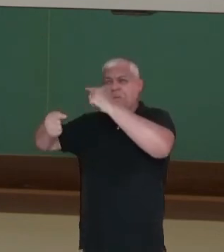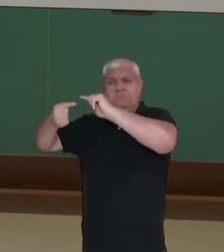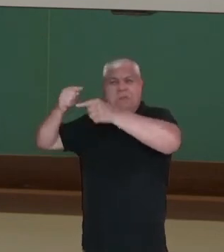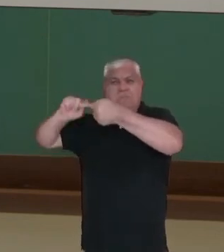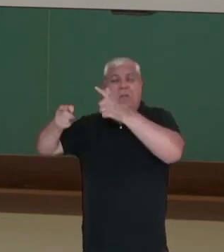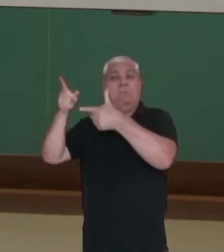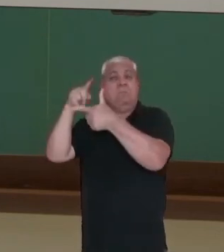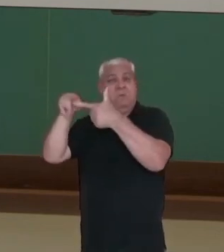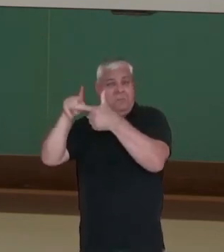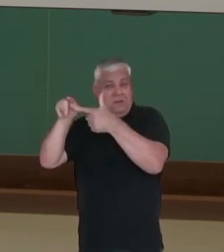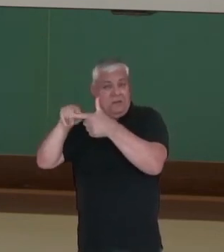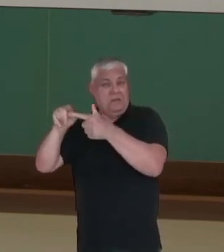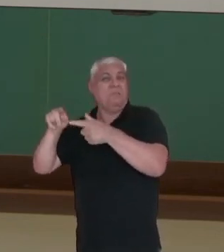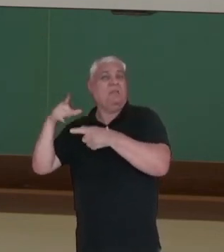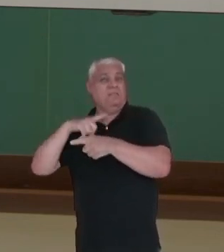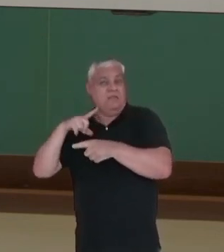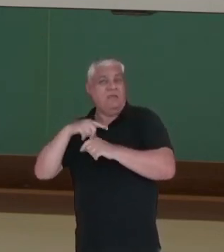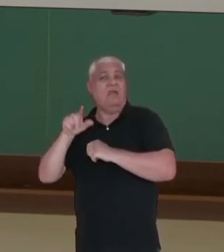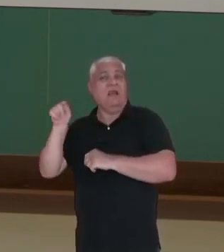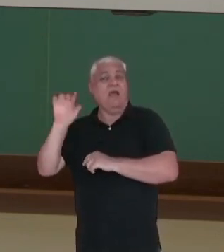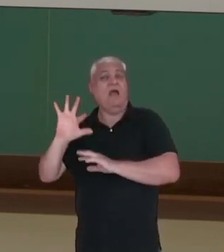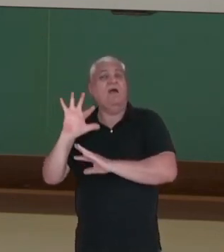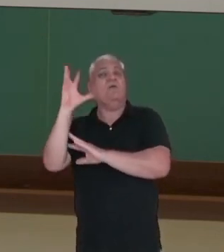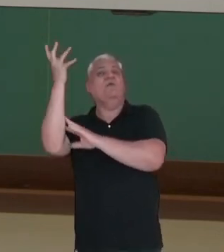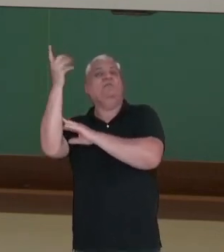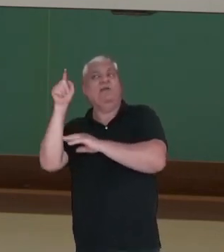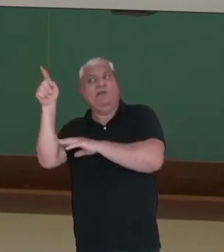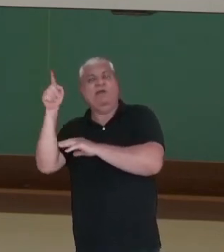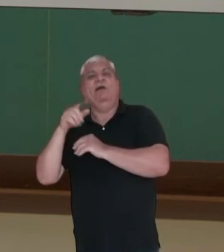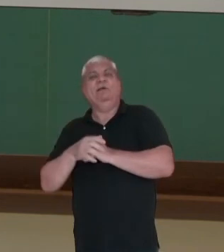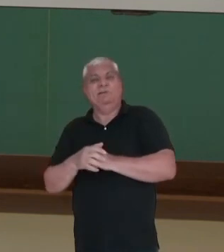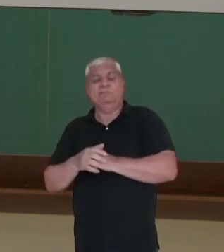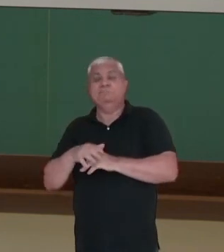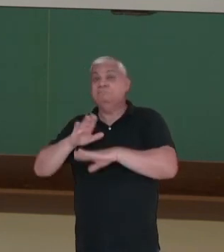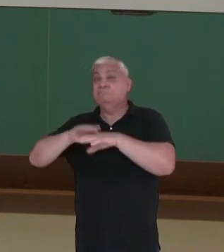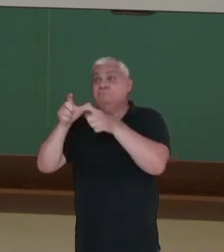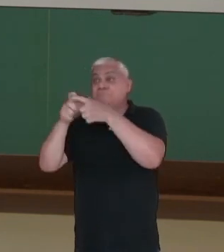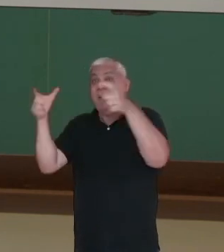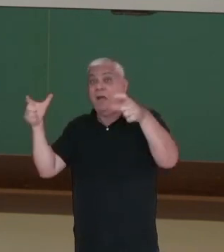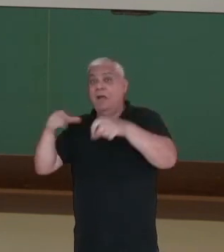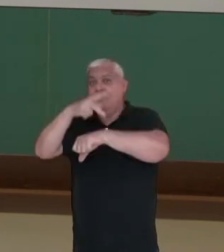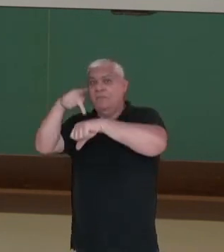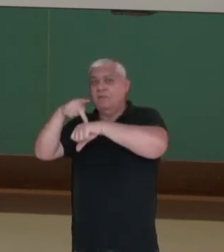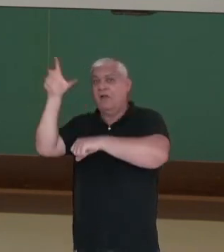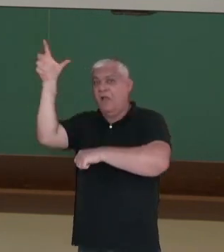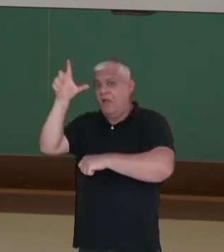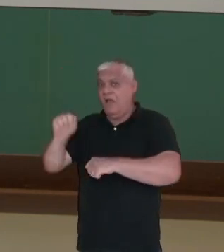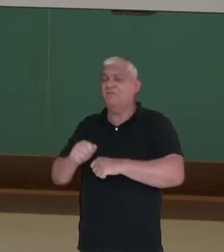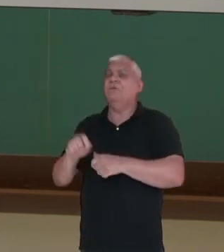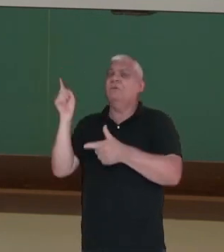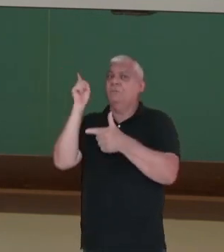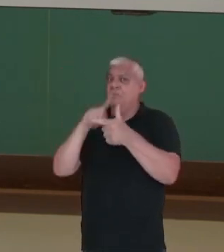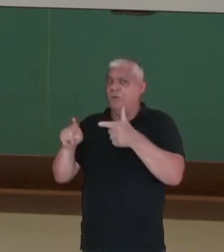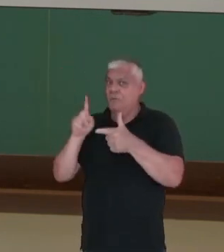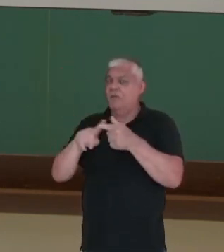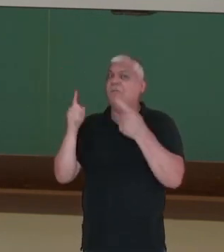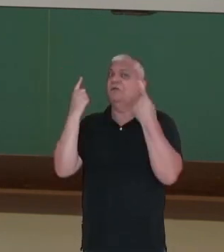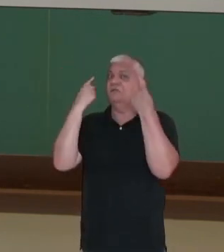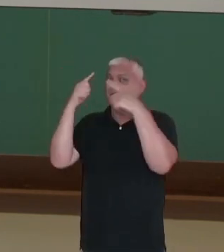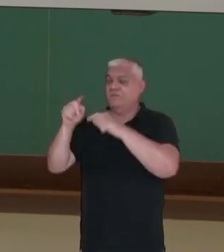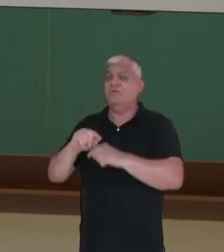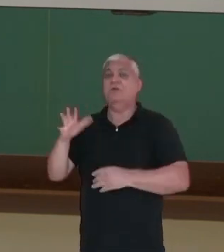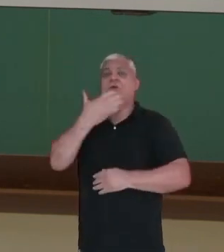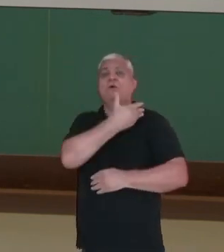conflitos, tensões, e é o que acontece em boa parte dos países da África, né? Então é um dos grandes desafios que os